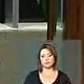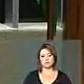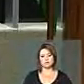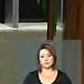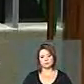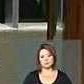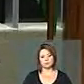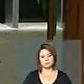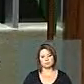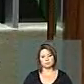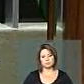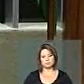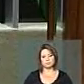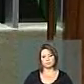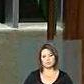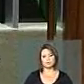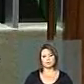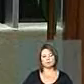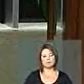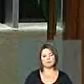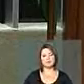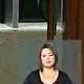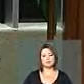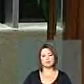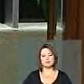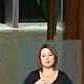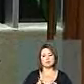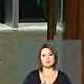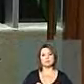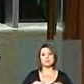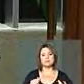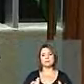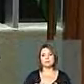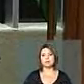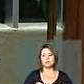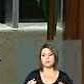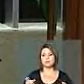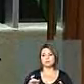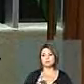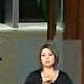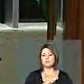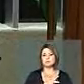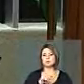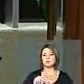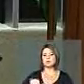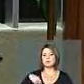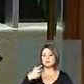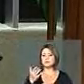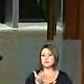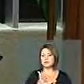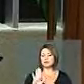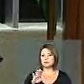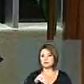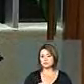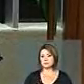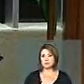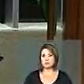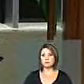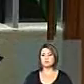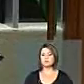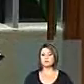expediente, nesta que é a primeira sessão após o pleito eleitoral deste ano de 2014,